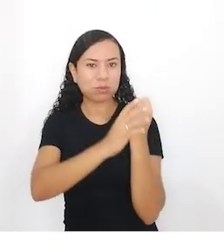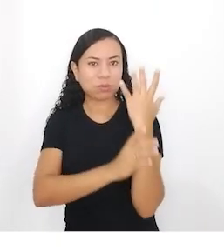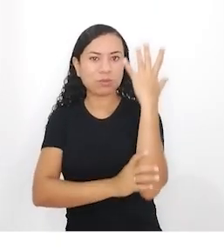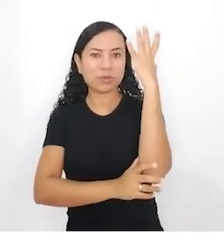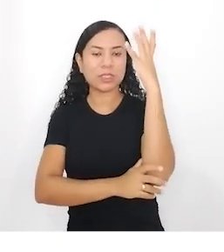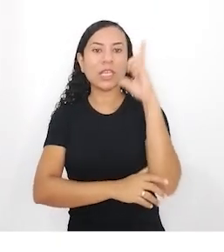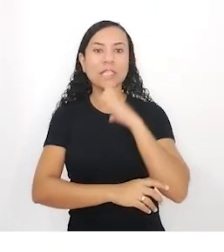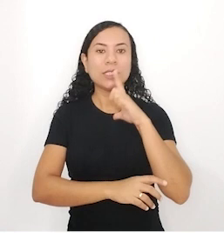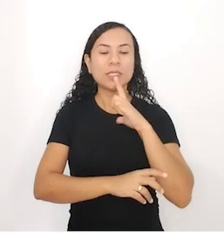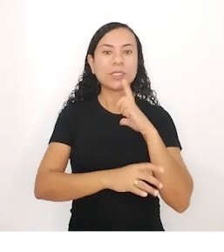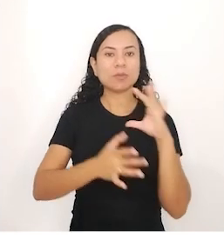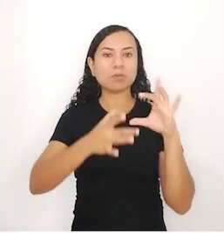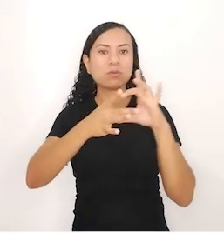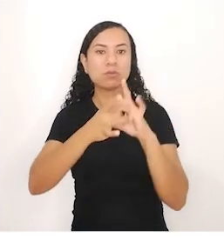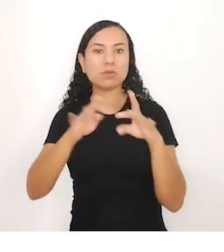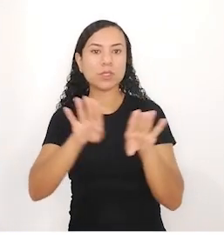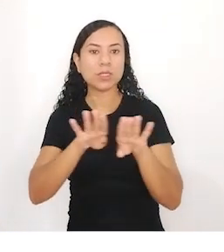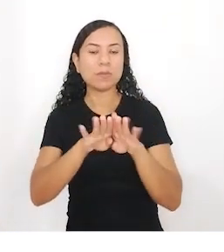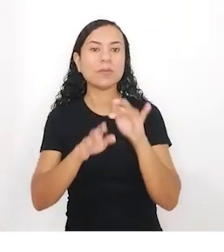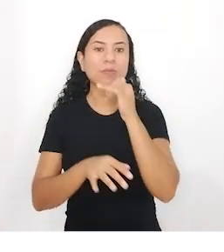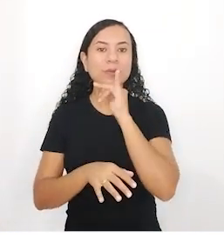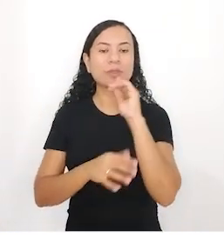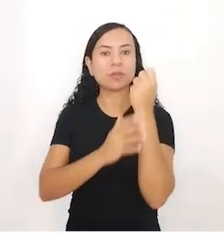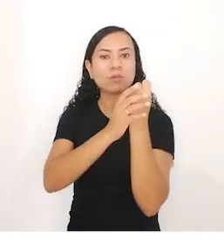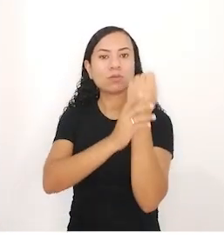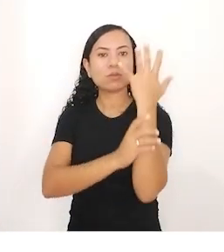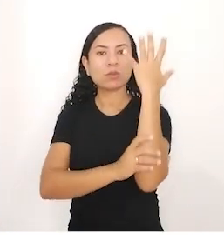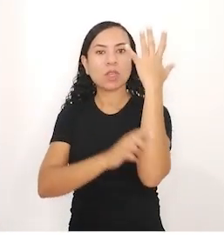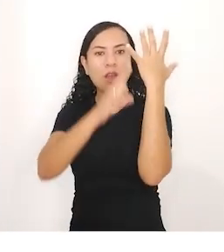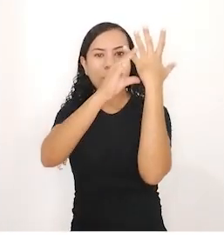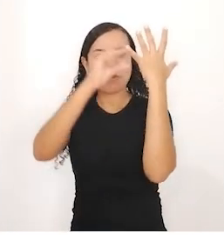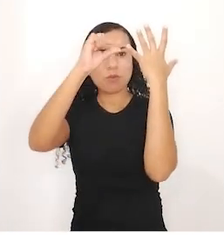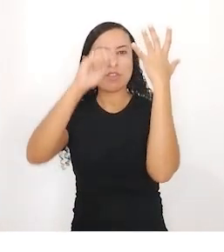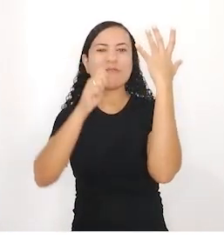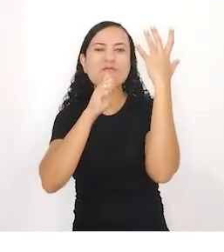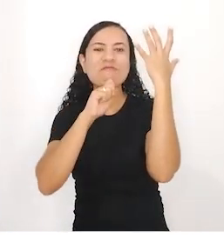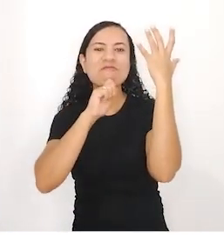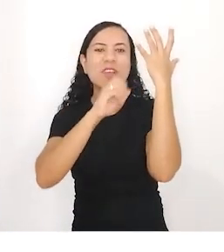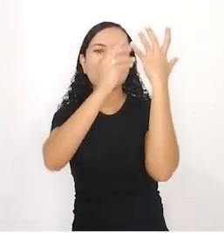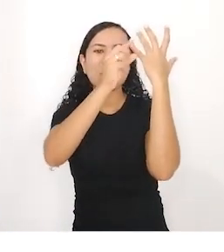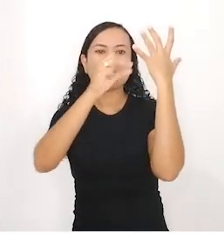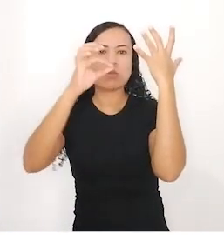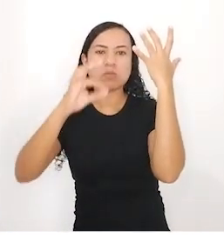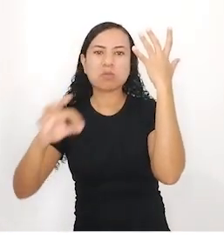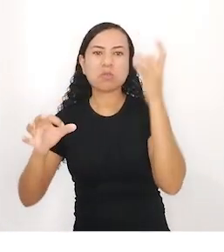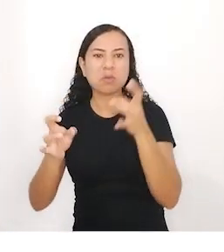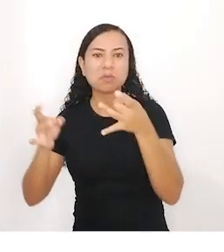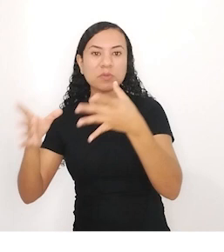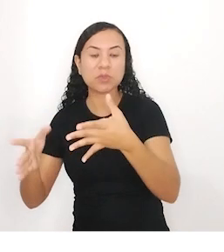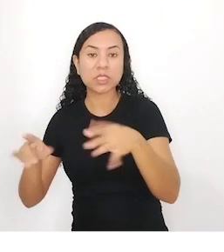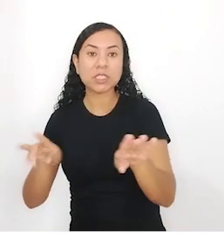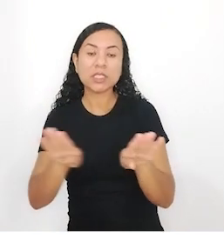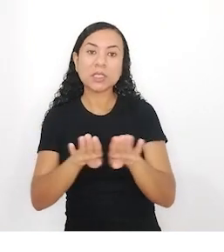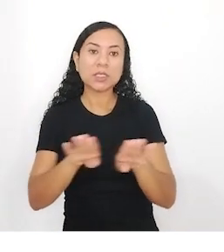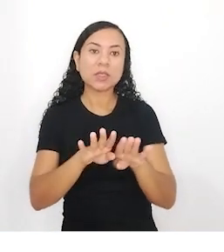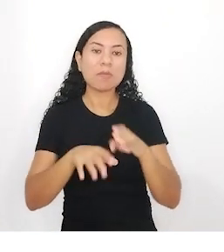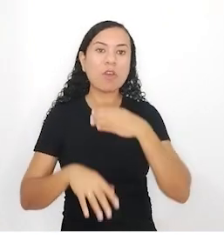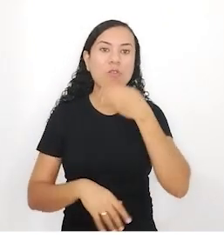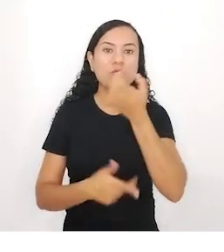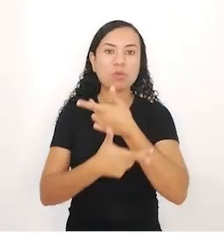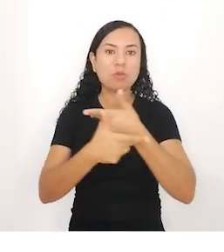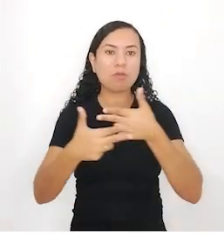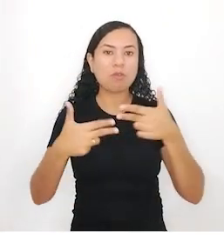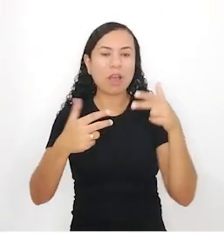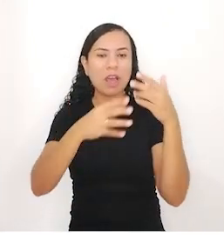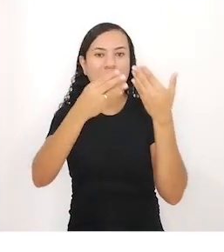Esse hormônio também está relacionado à queda de folhas, flores e frutos velhos. Estruturas que não são mais utilizáveis pela planta têm a